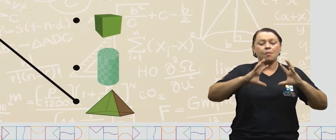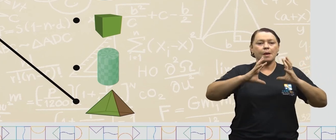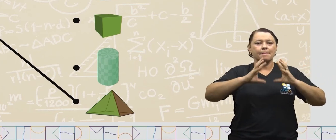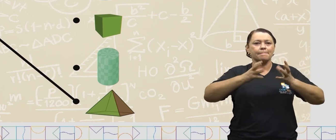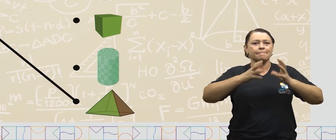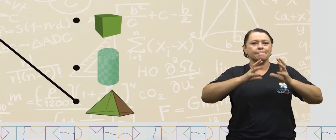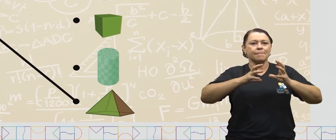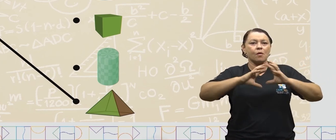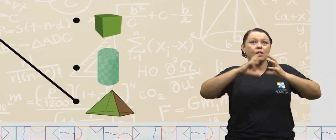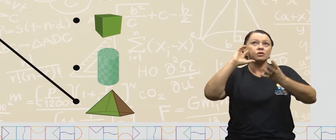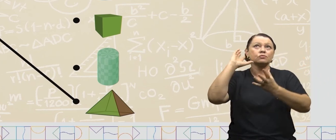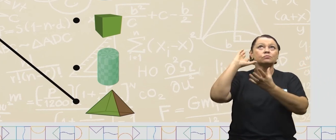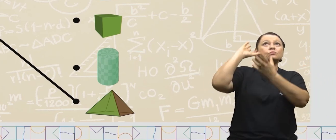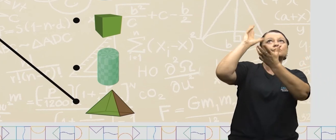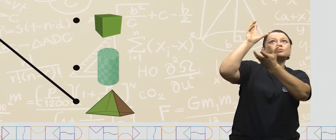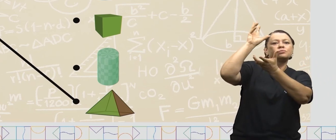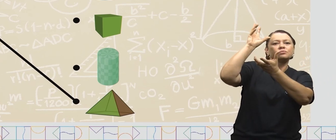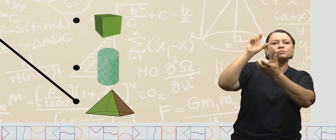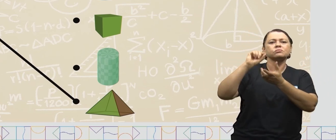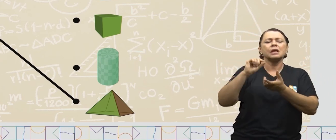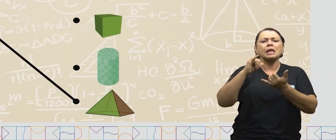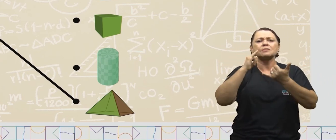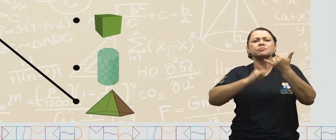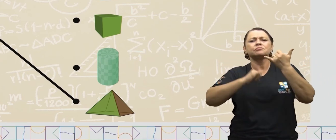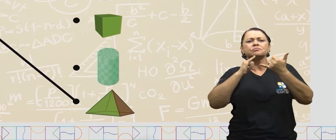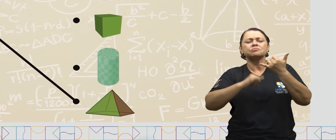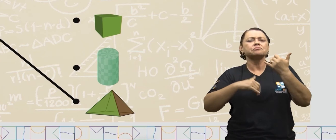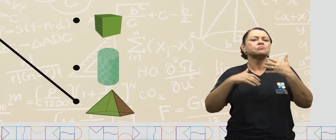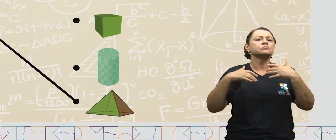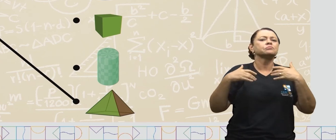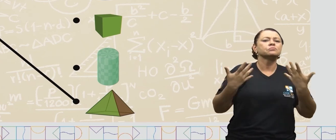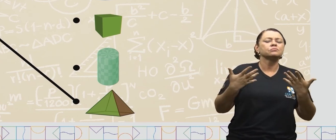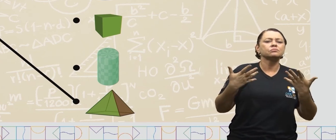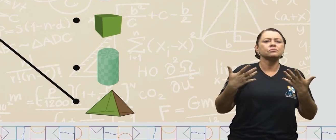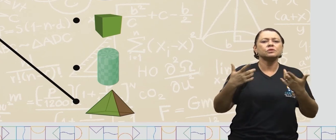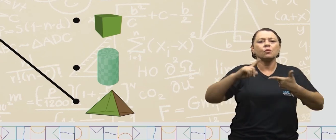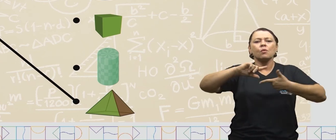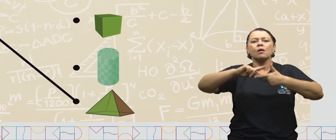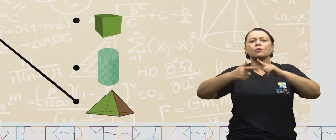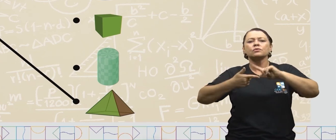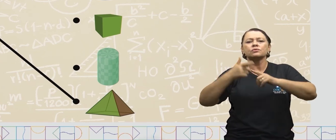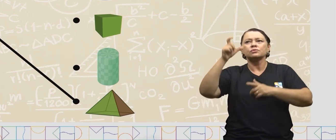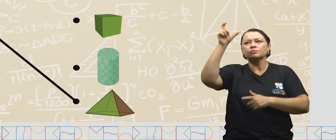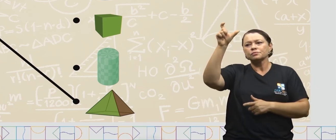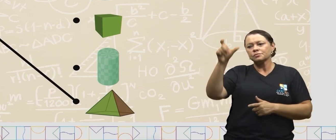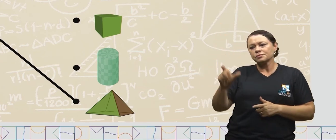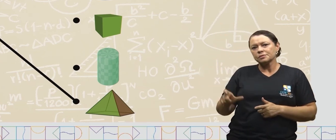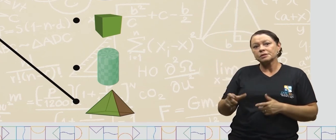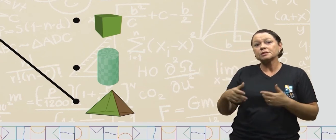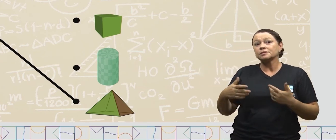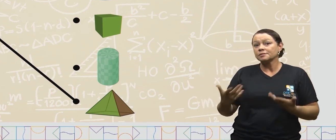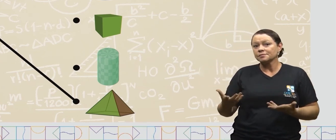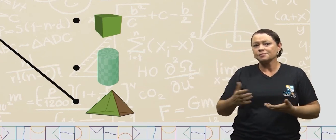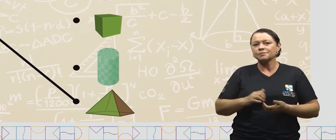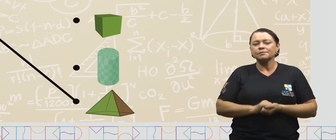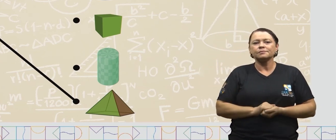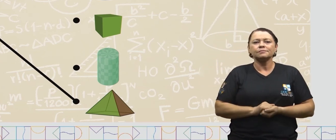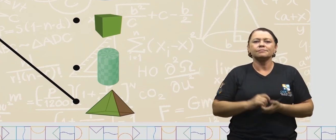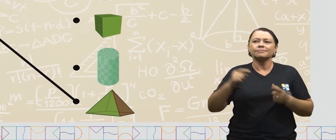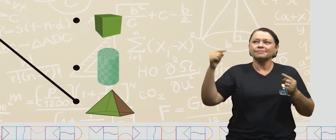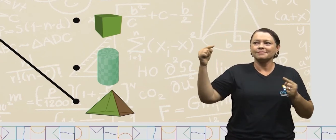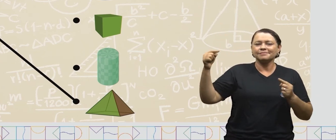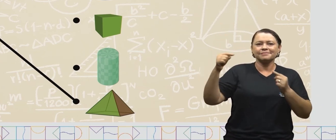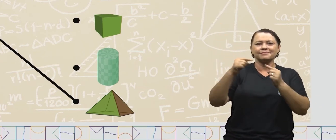uma bola de basquete. Ela se aproxima de qual formato aí na coluna número 2? Vamos